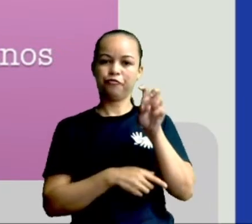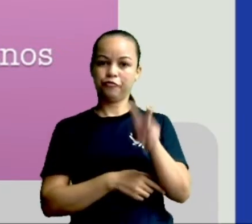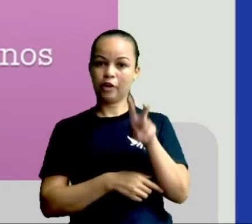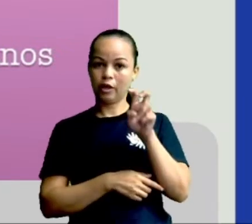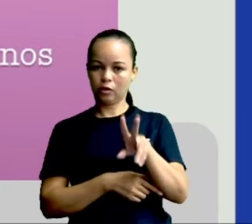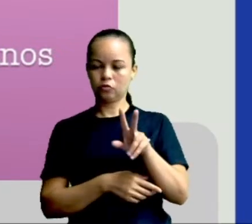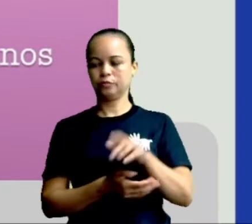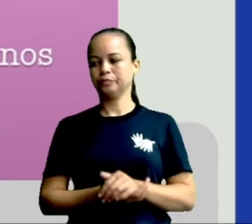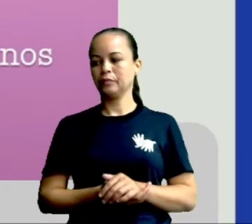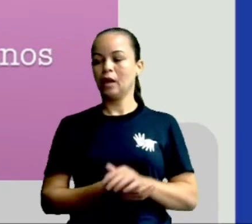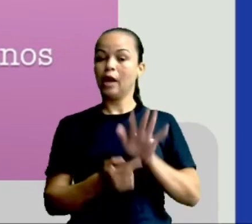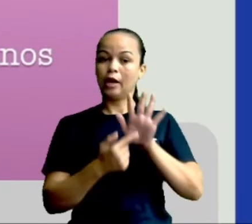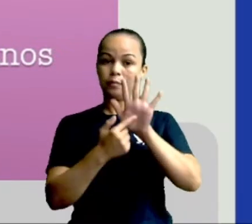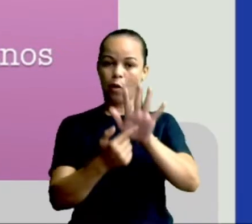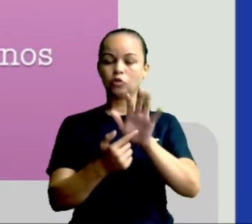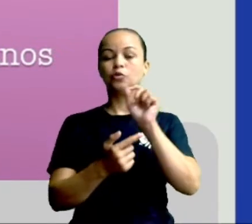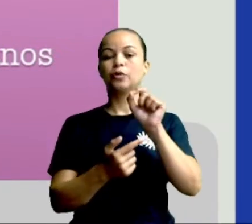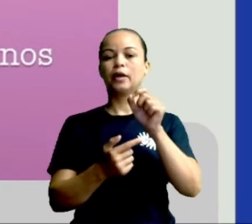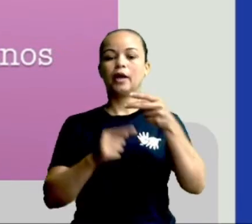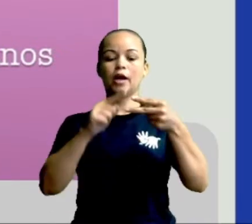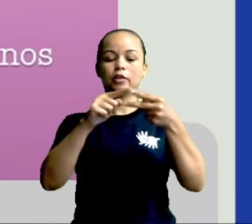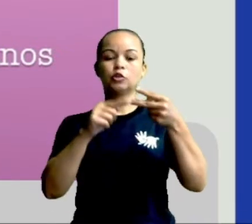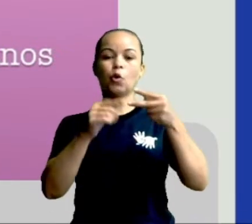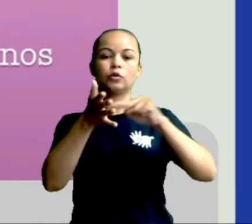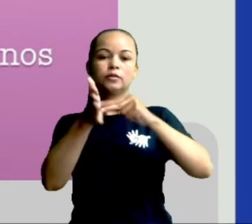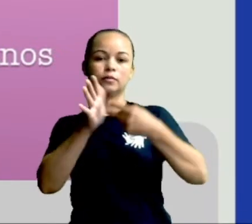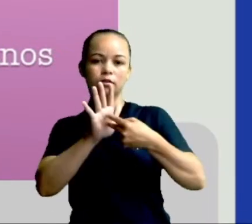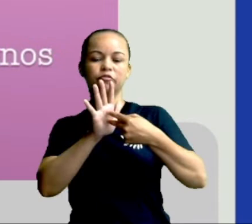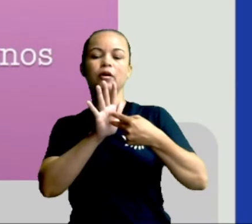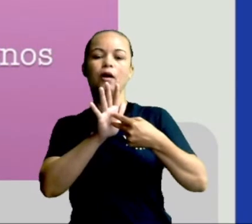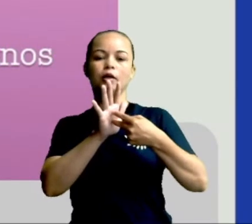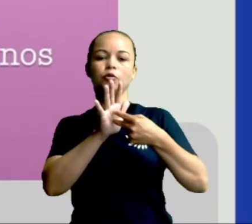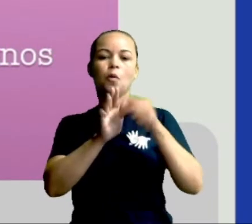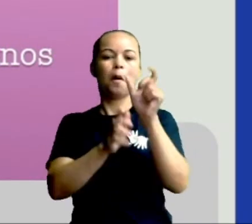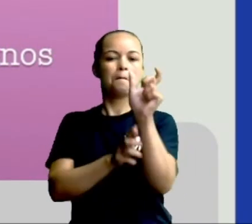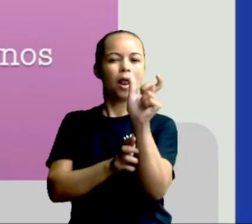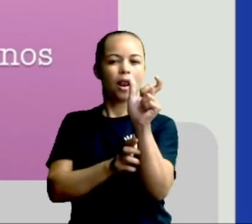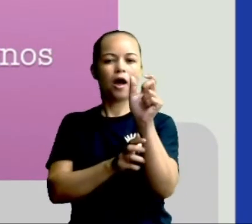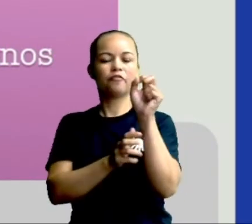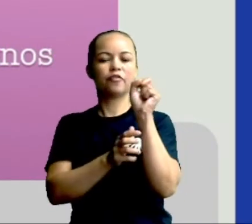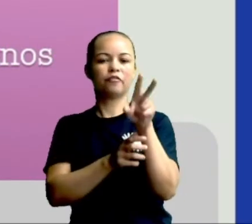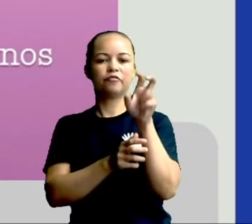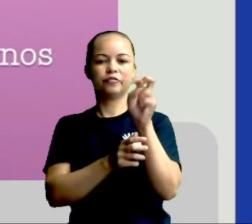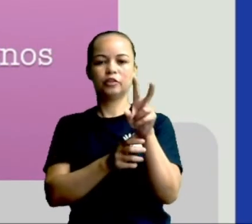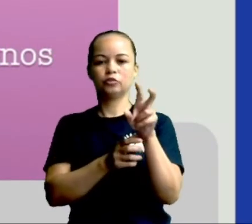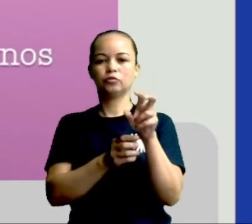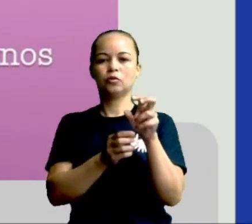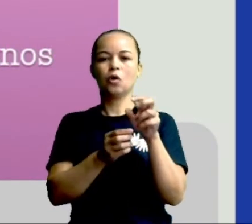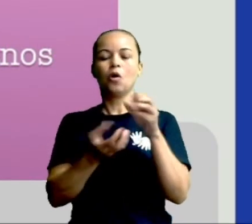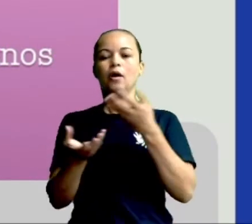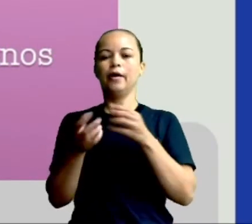o quê? Os dois significados da palavra vírus. Organismos microscópicos que causadores de